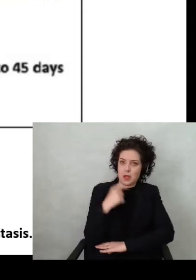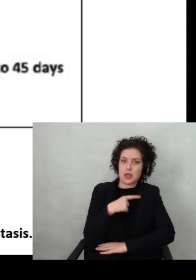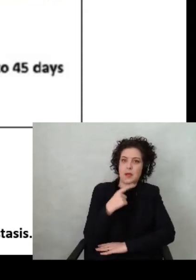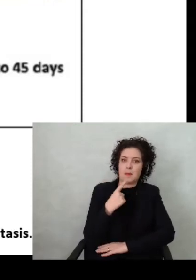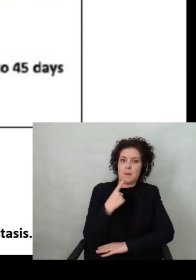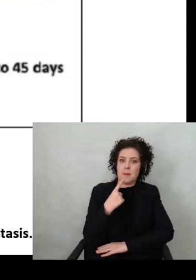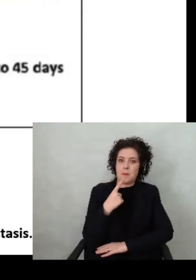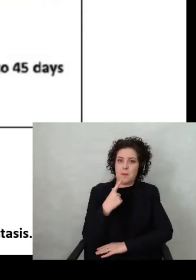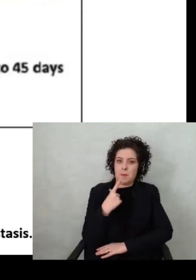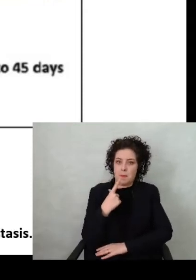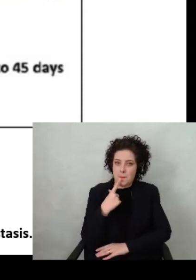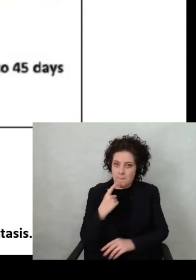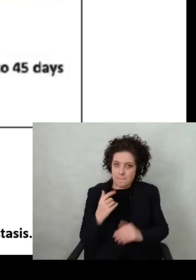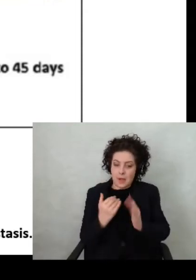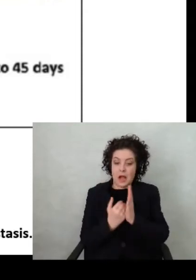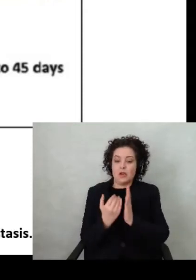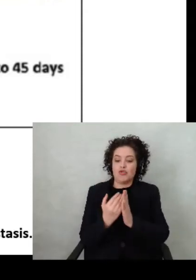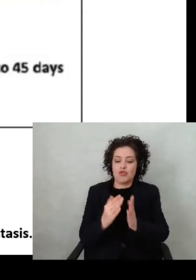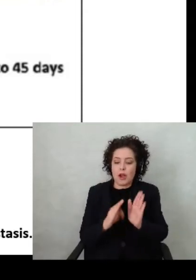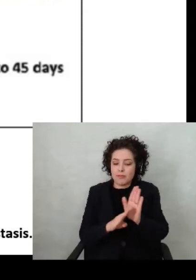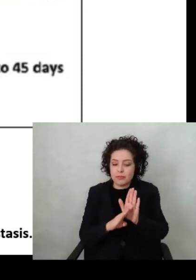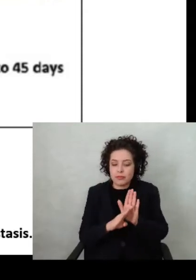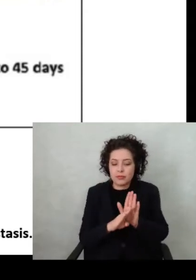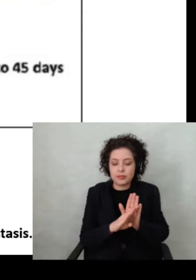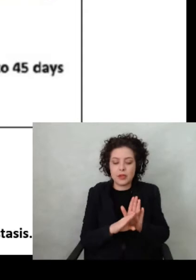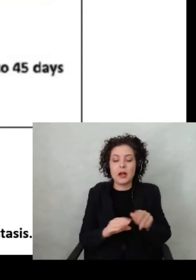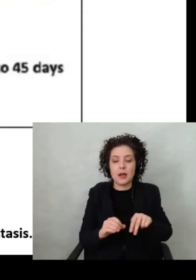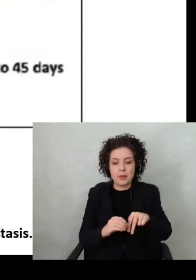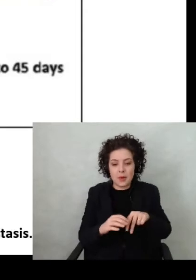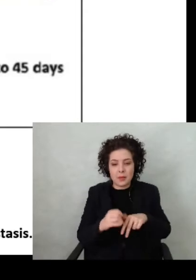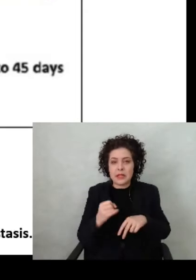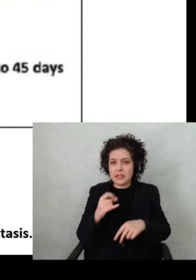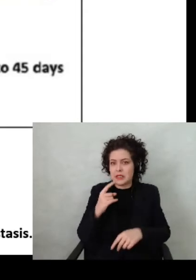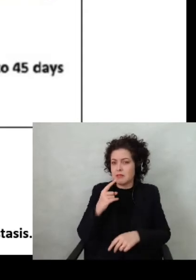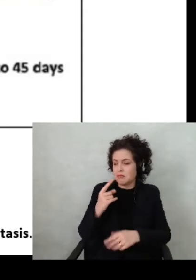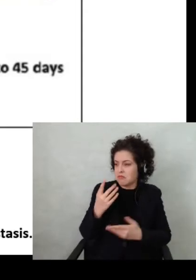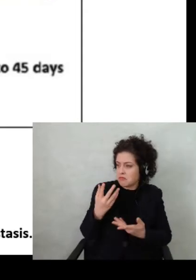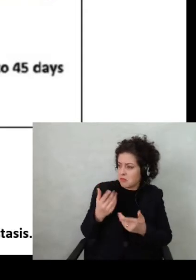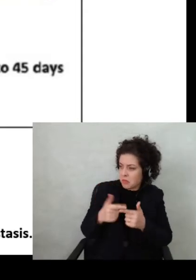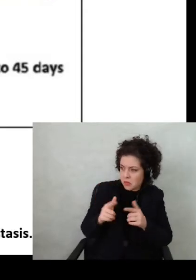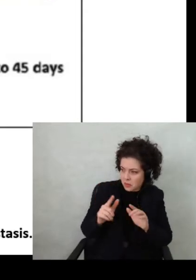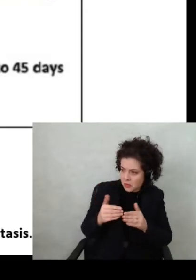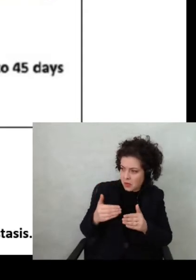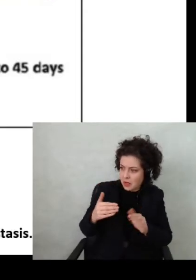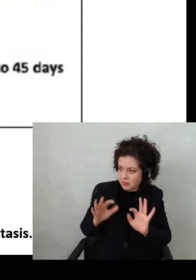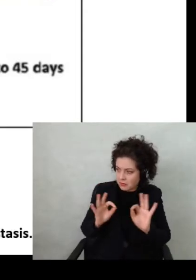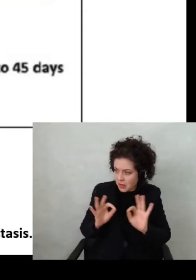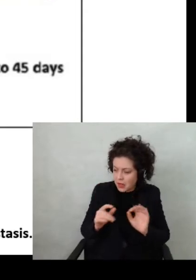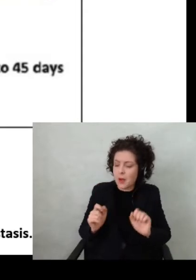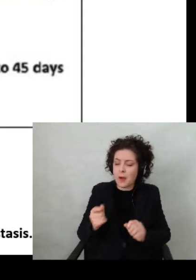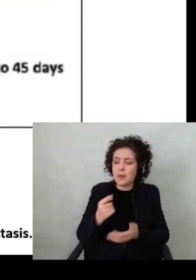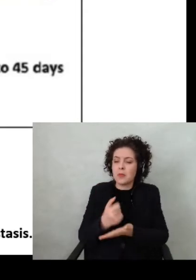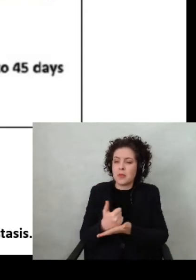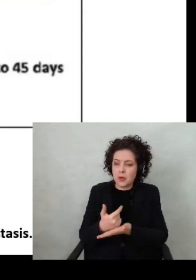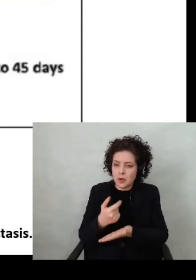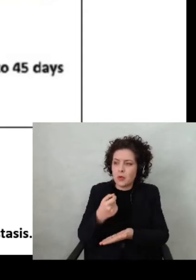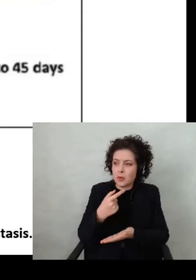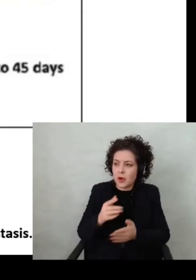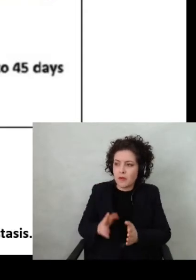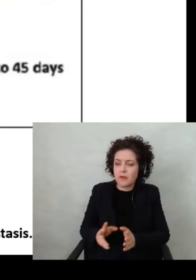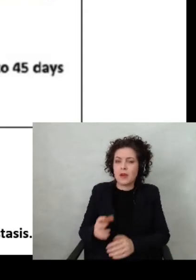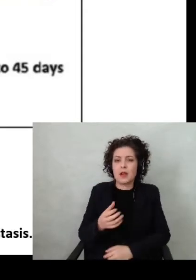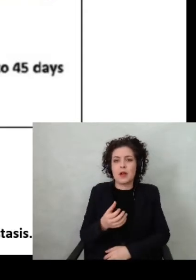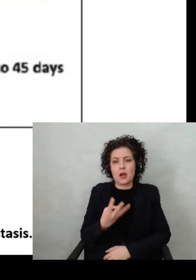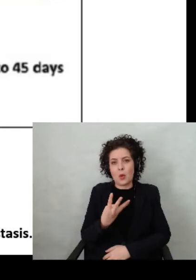fenômenos tromboembólicos, e de baixo risco para sangramento pós-alta, a tromboprofilaxia deveria ser mantida por 4 a